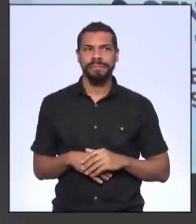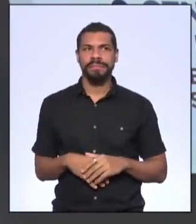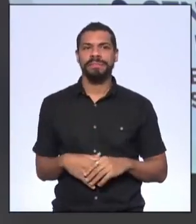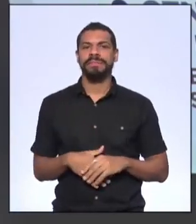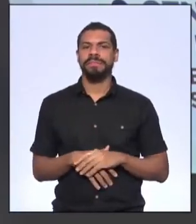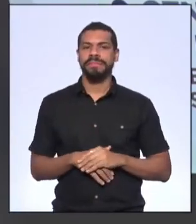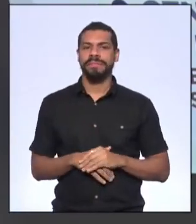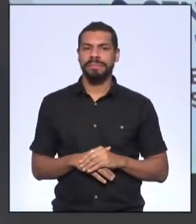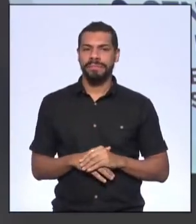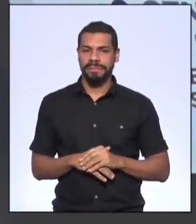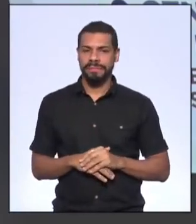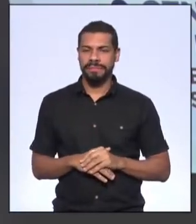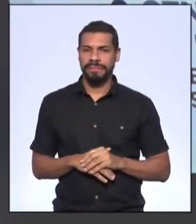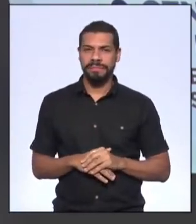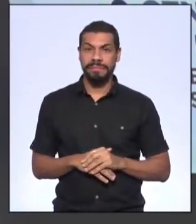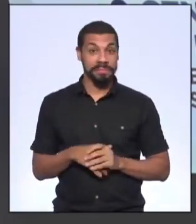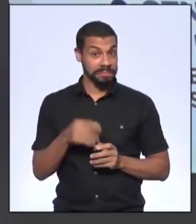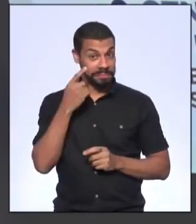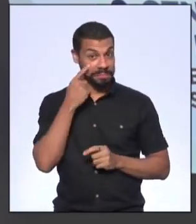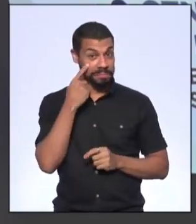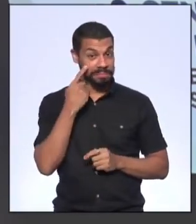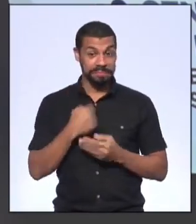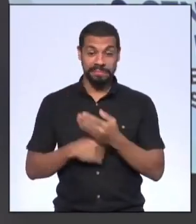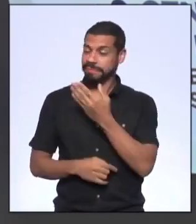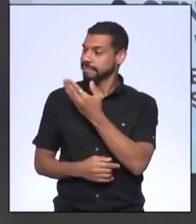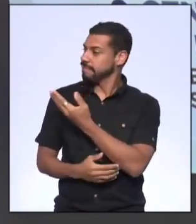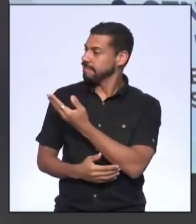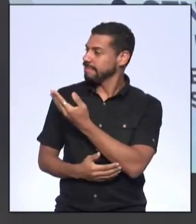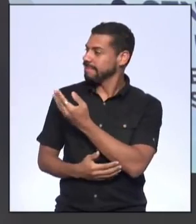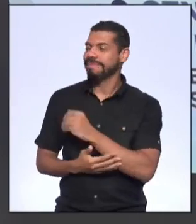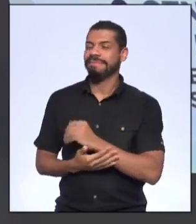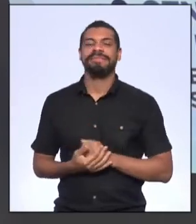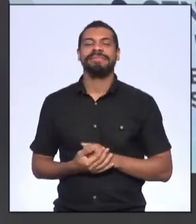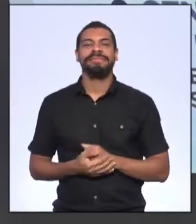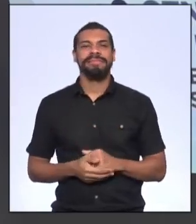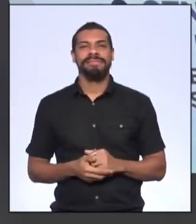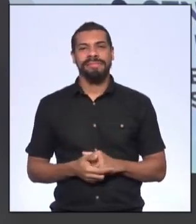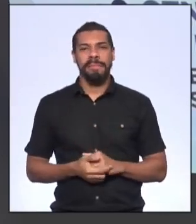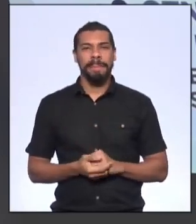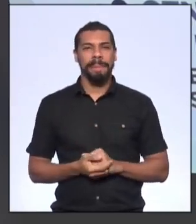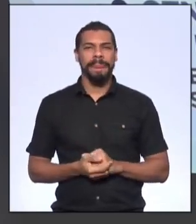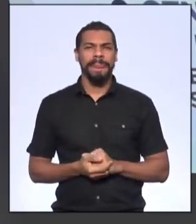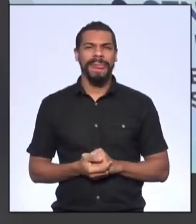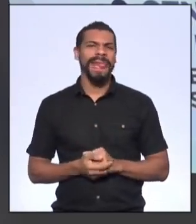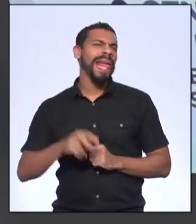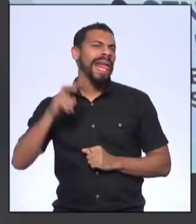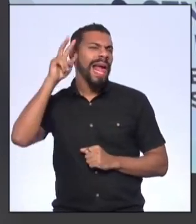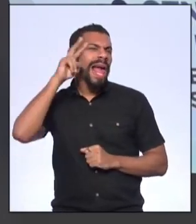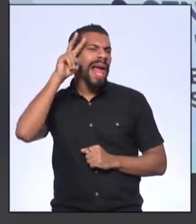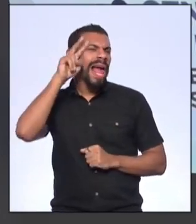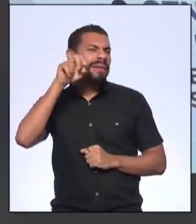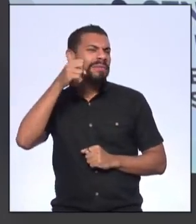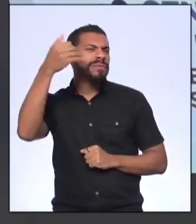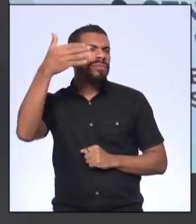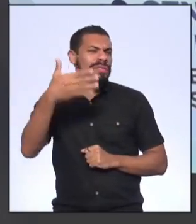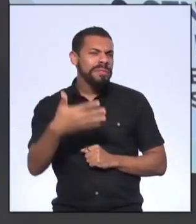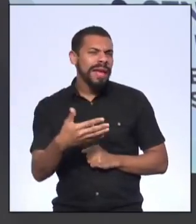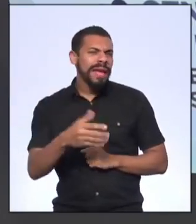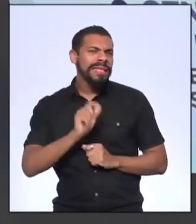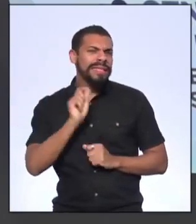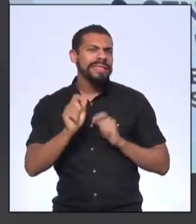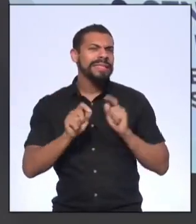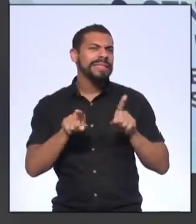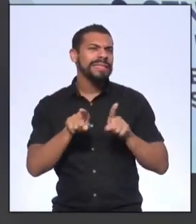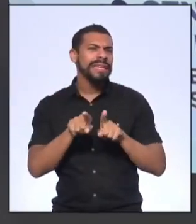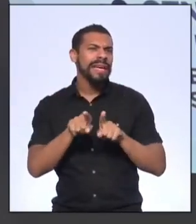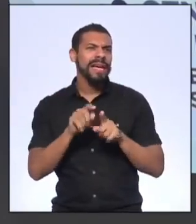então a ideia é a gente, pela condução de calor. Lembra que a eficiência, né, de